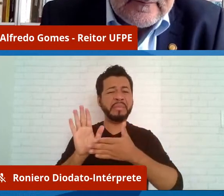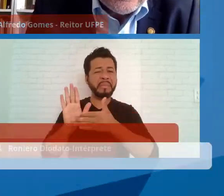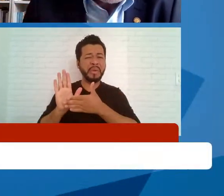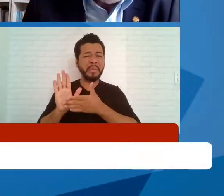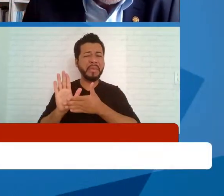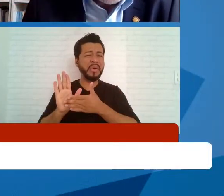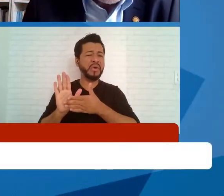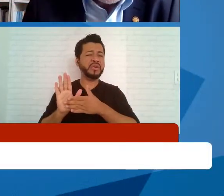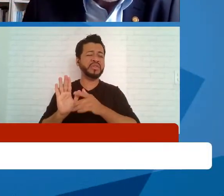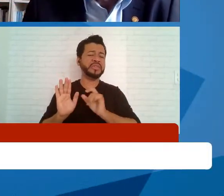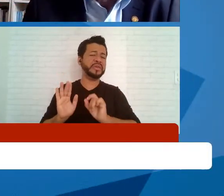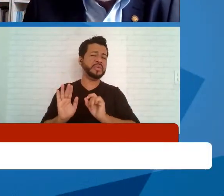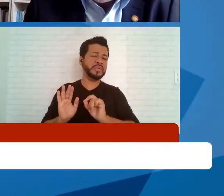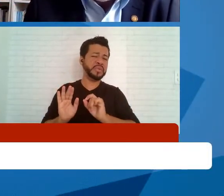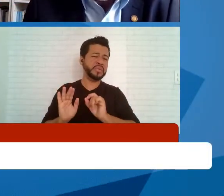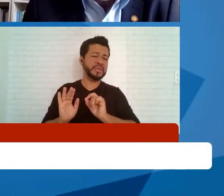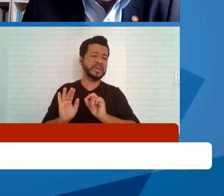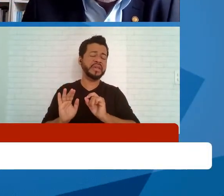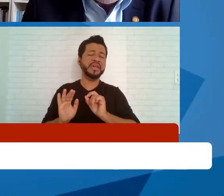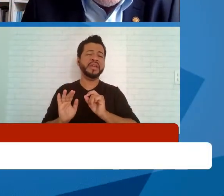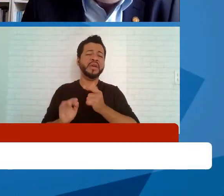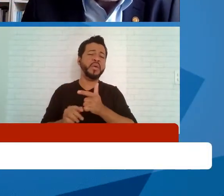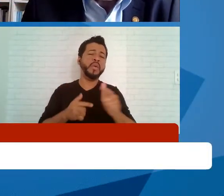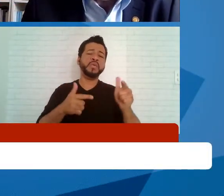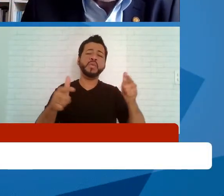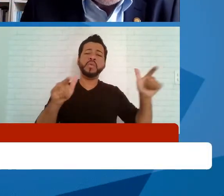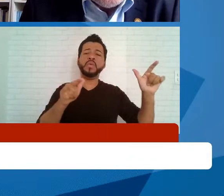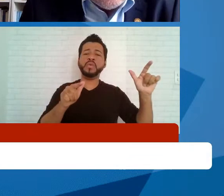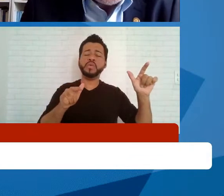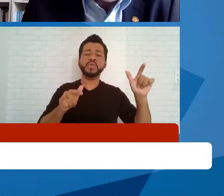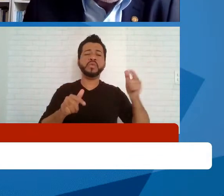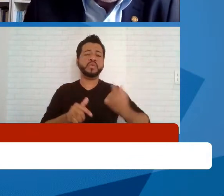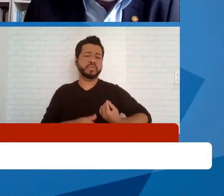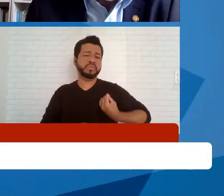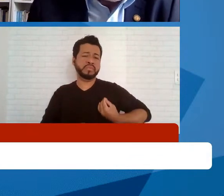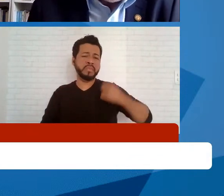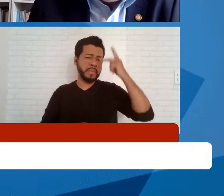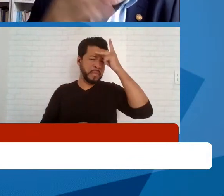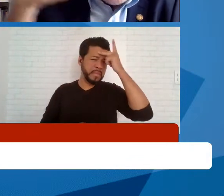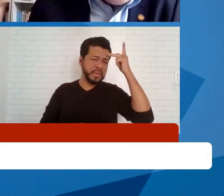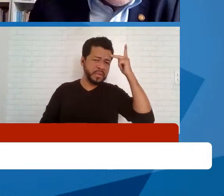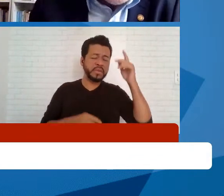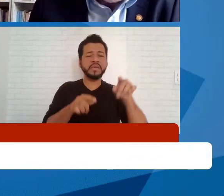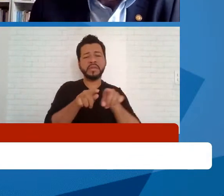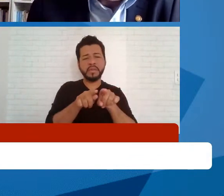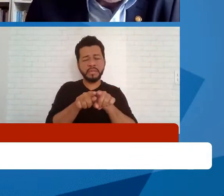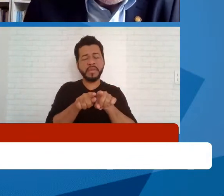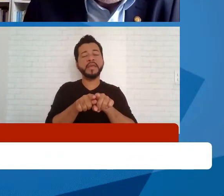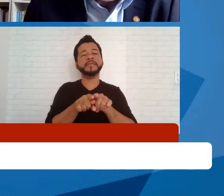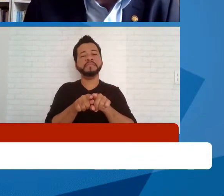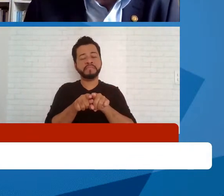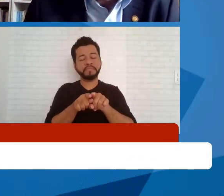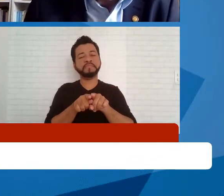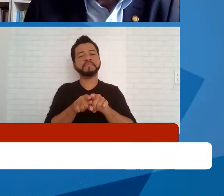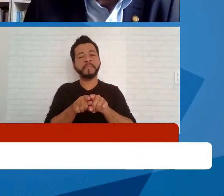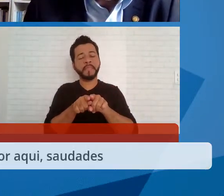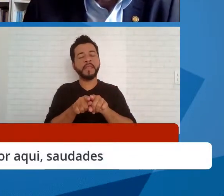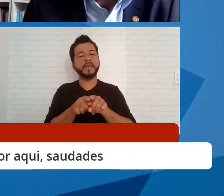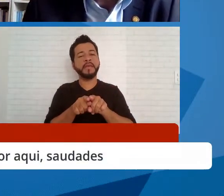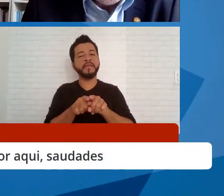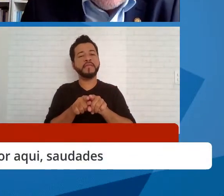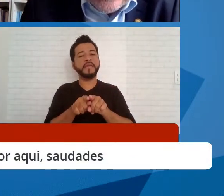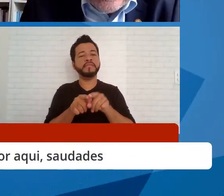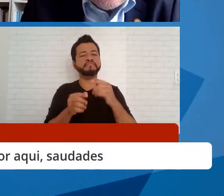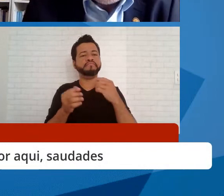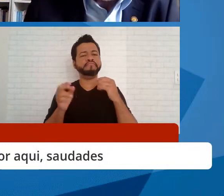de Michel Louvi, né? Emissad, dentre tantos outras, né? Os temas e as mesas